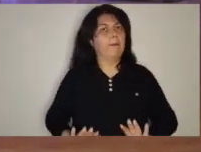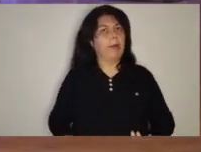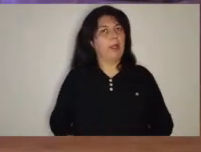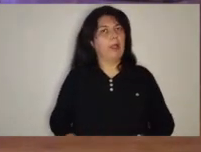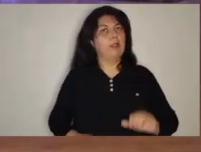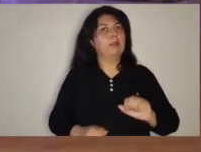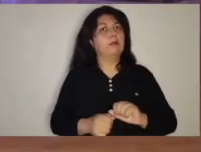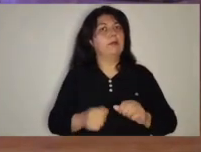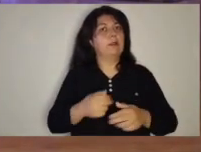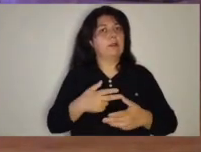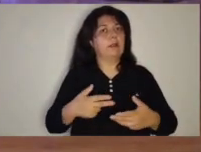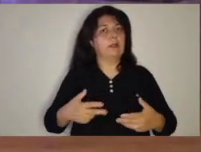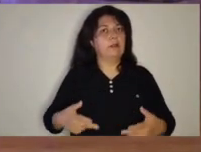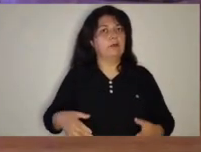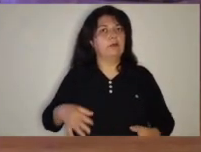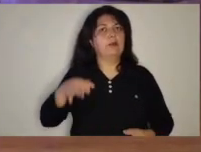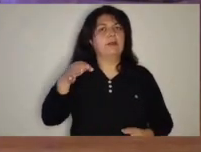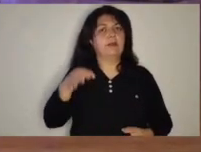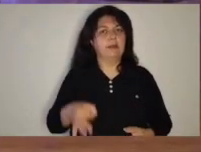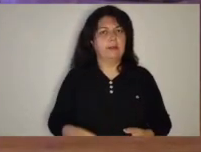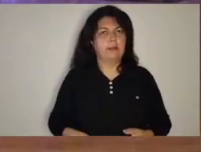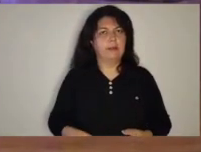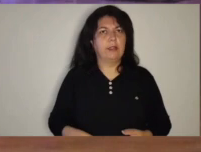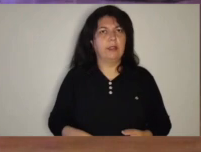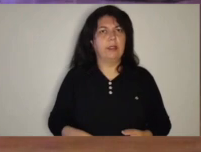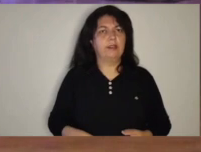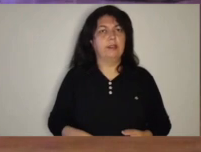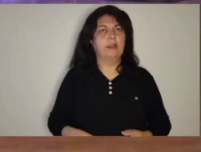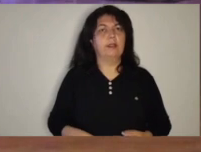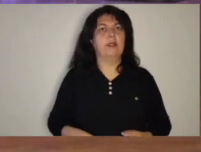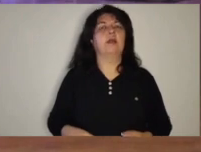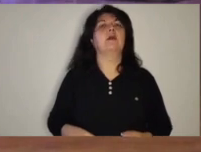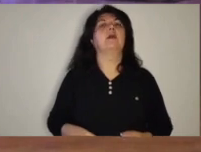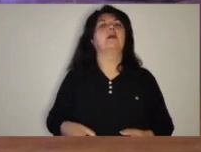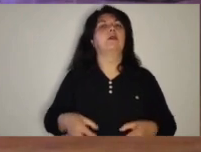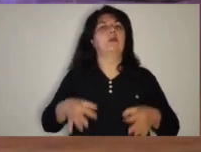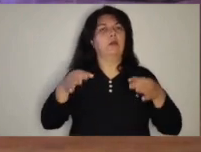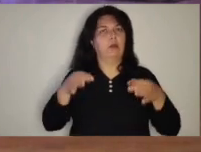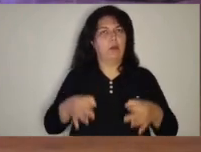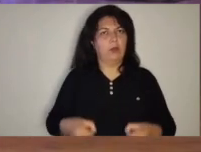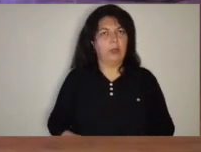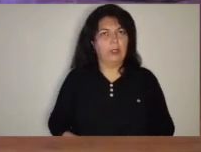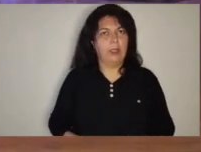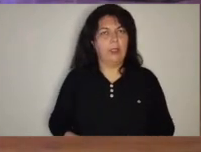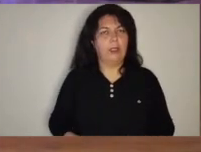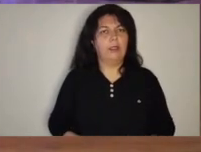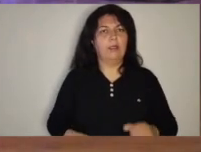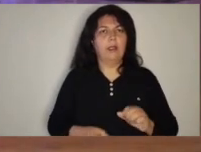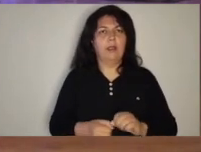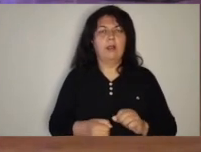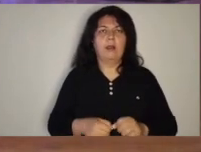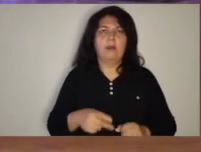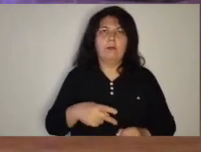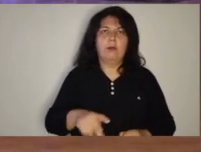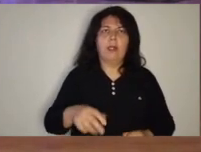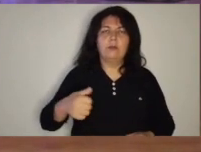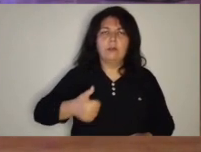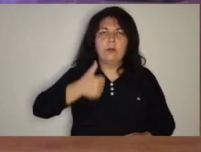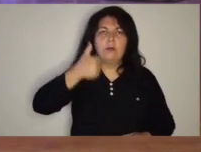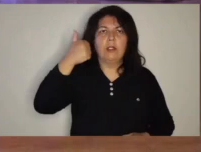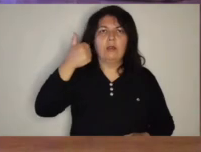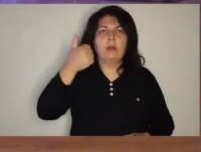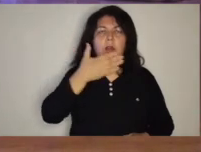continuar abençoando, desde que você trabalhe de forma o quê? Certinha. De forma o quê? Correta.